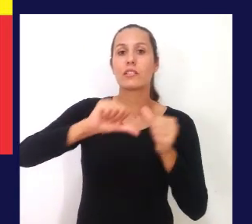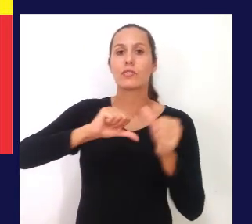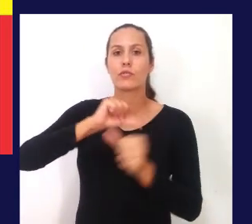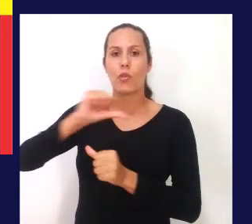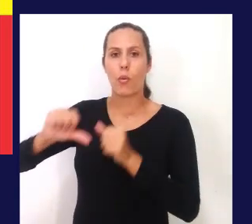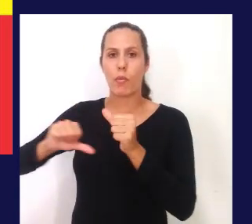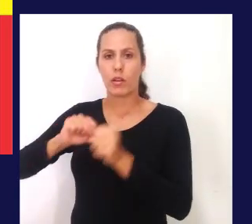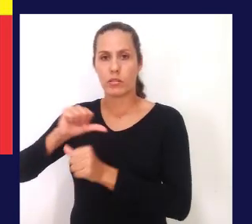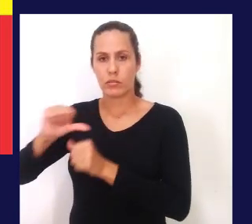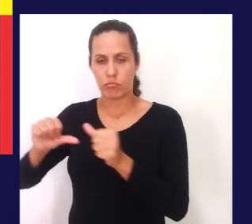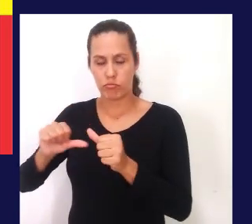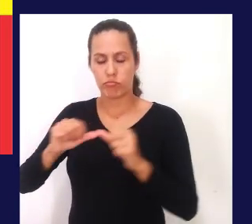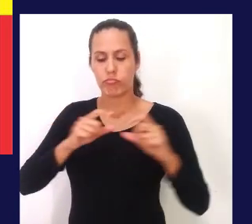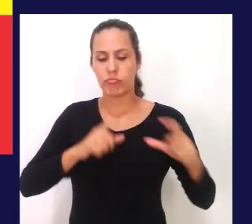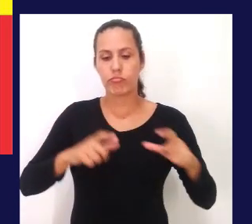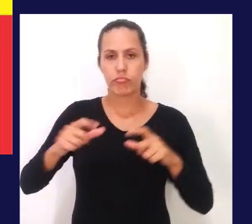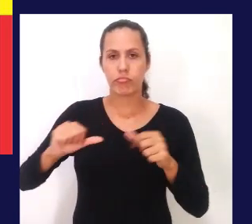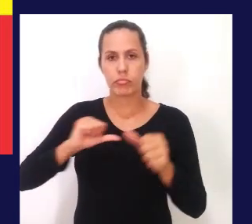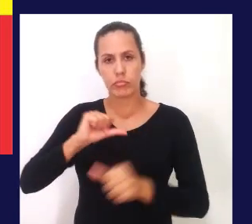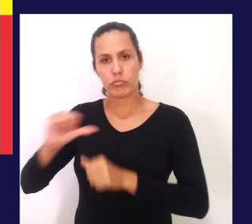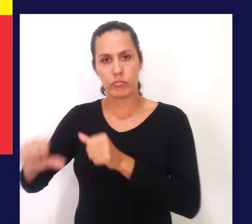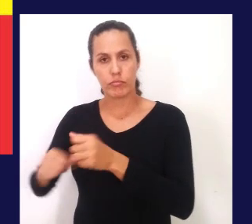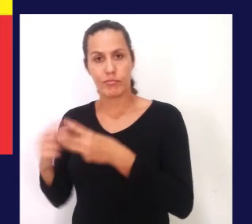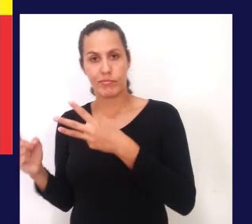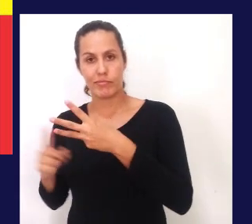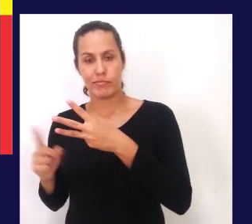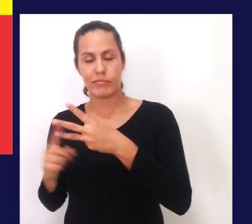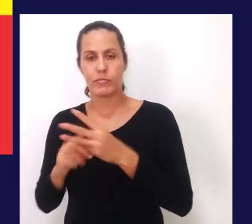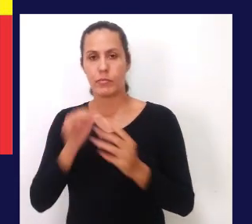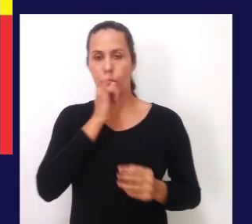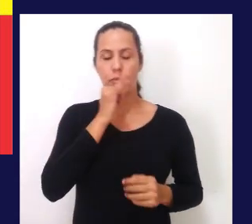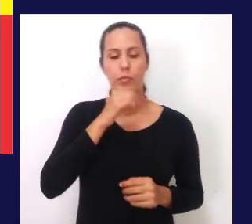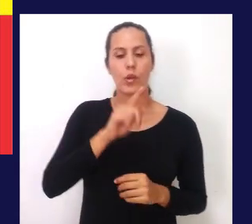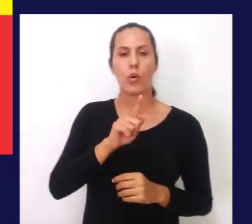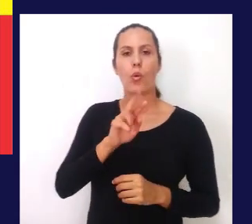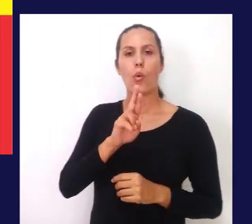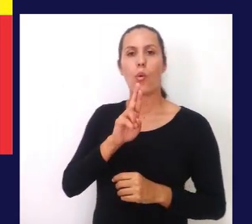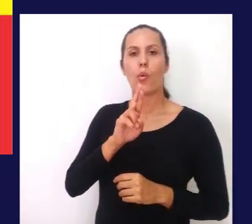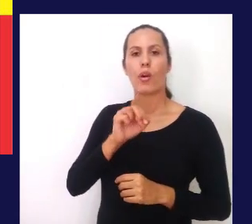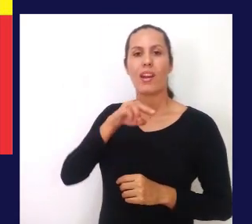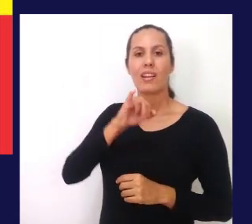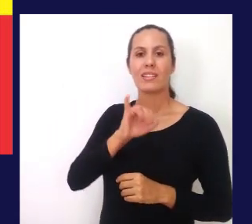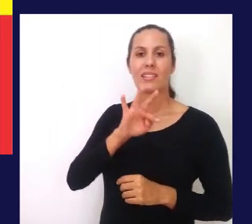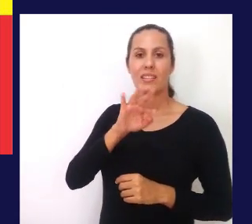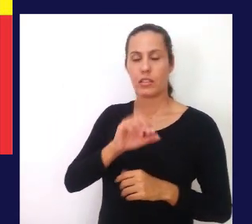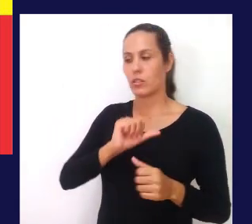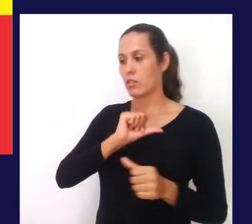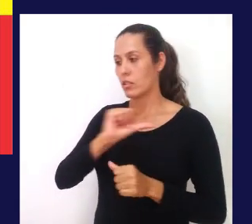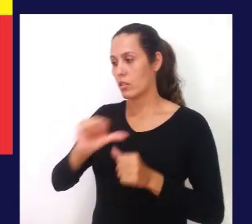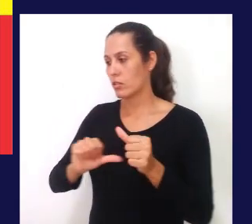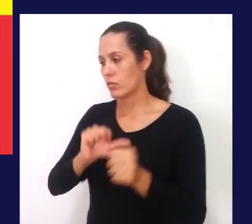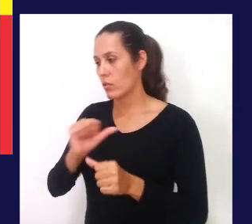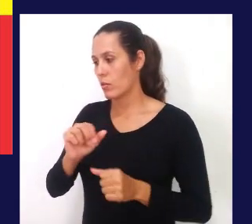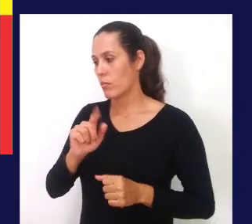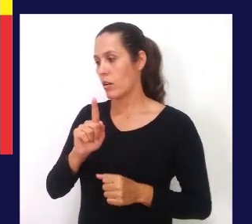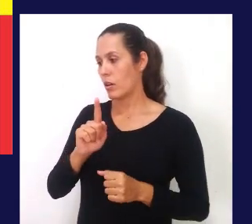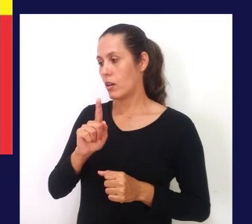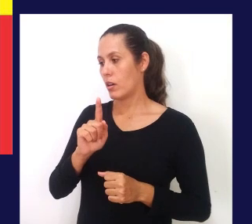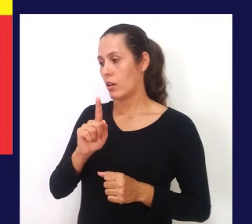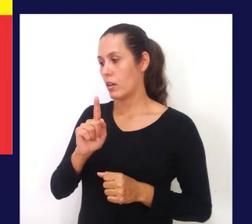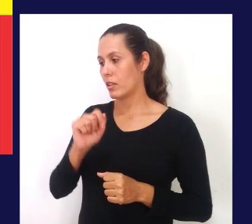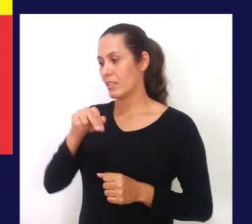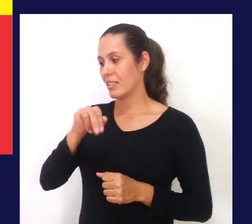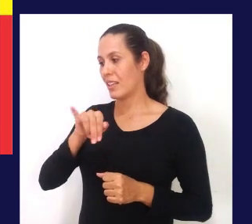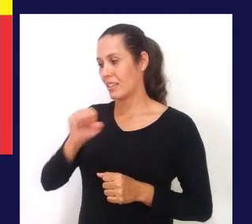sobre as transformações dessas rochas em rochas metamórficas. Então, o granito